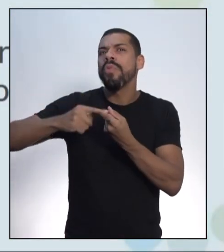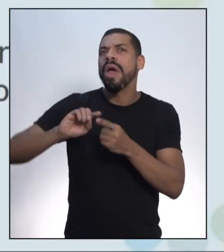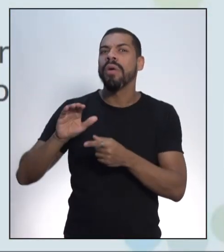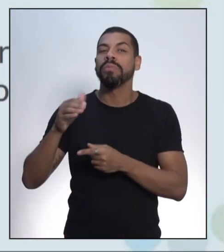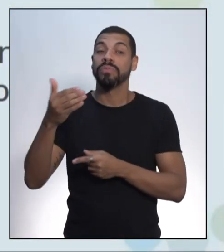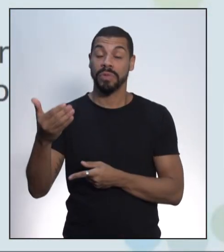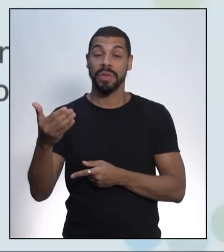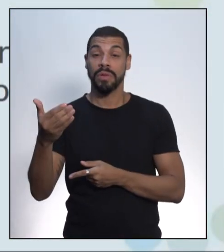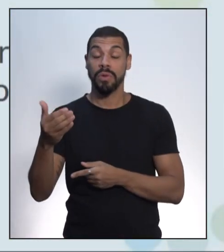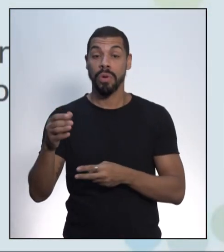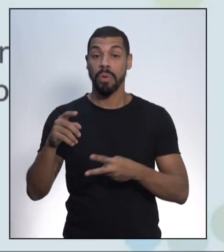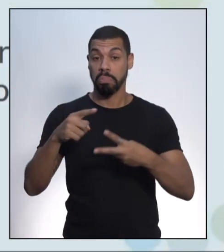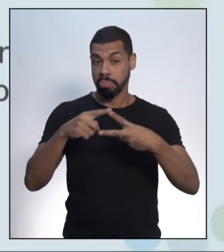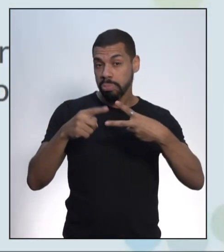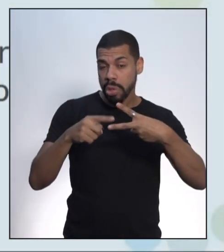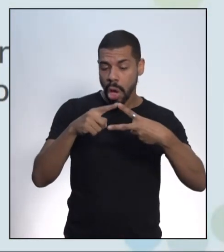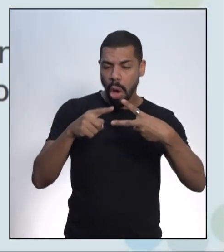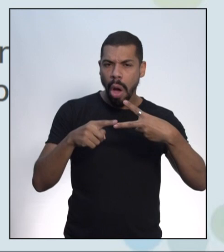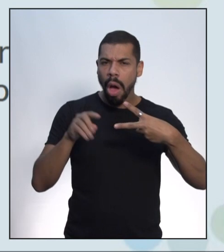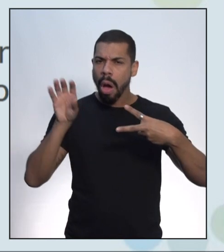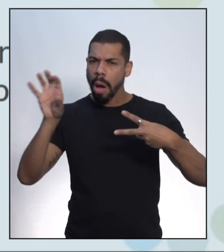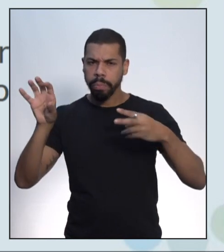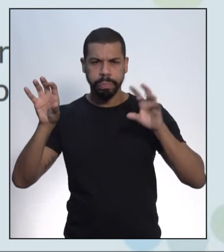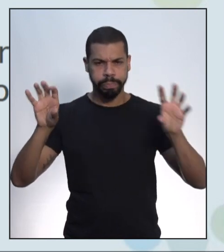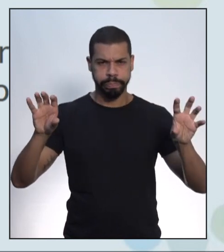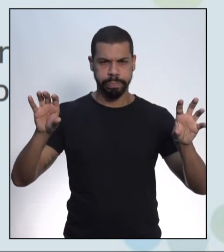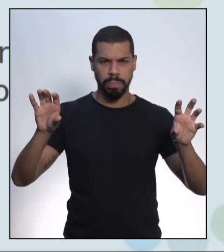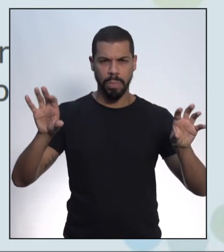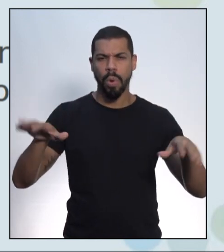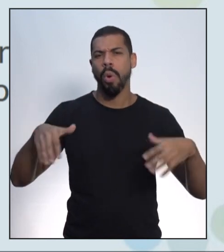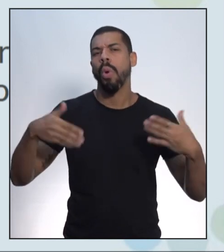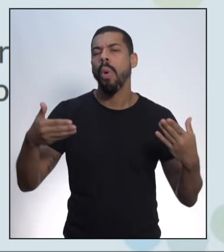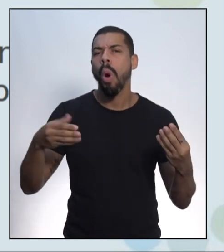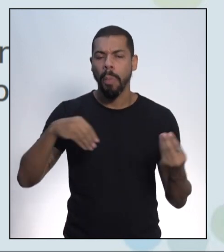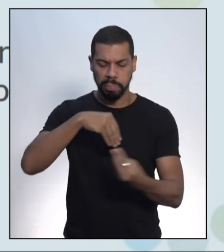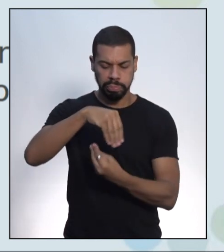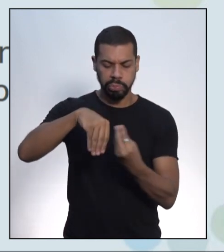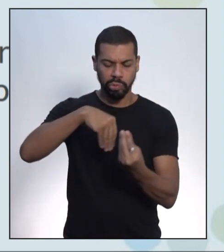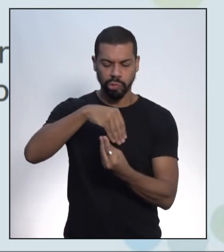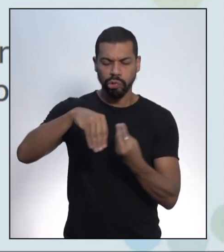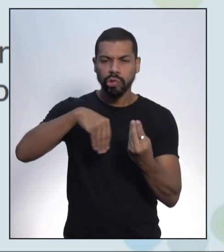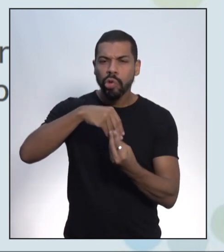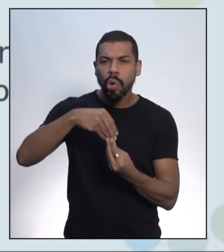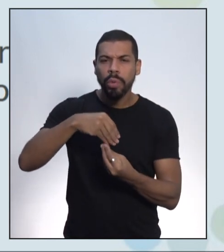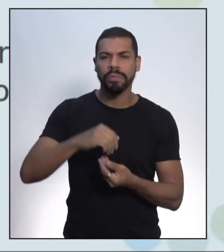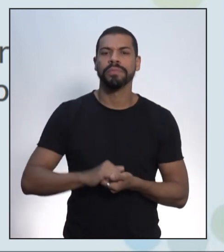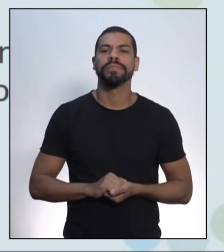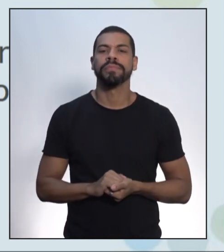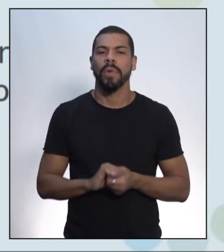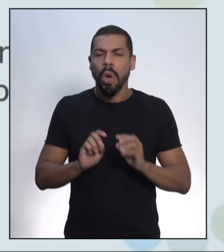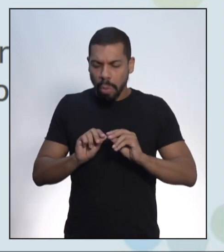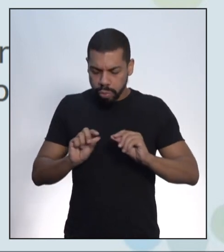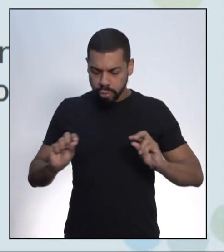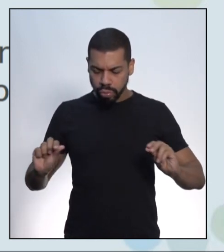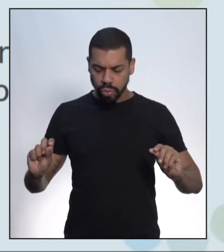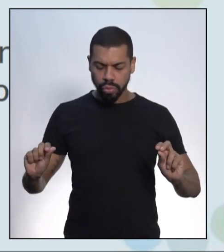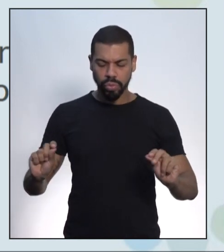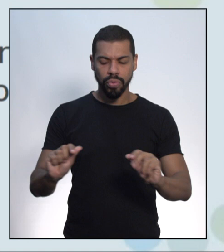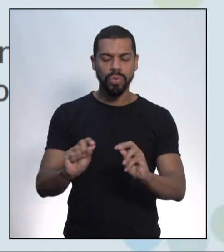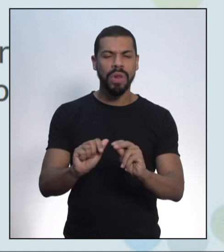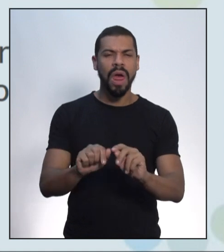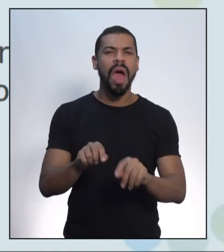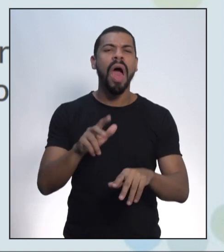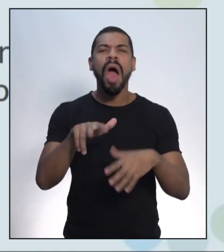E quais desses dois que vai interagir com as impurezas, fazendo o quê? A formação dos flóculos, no tratamento de água. Queria que